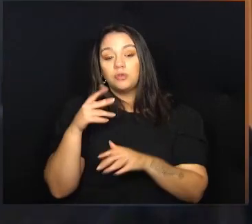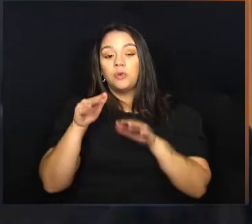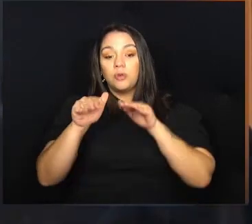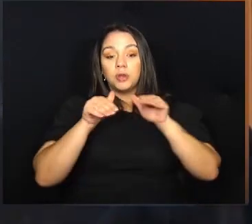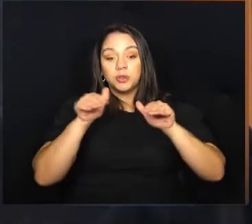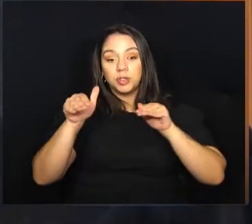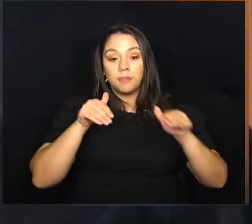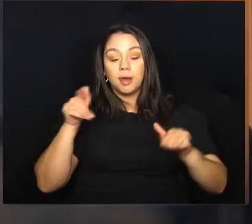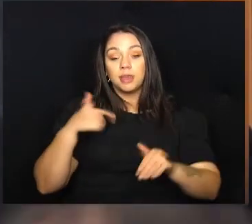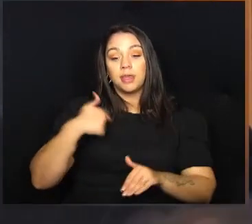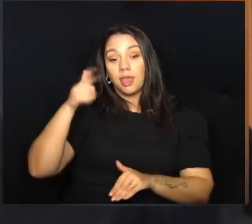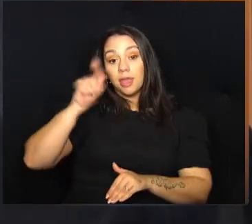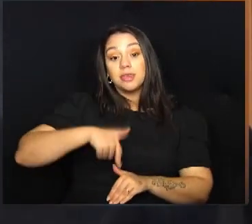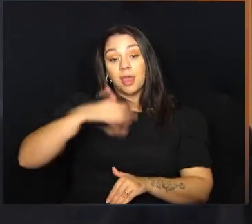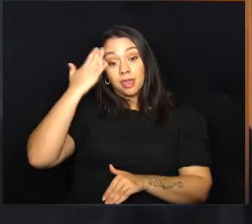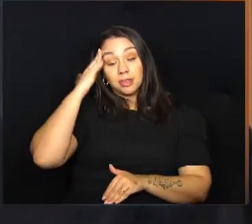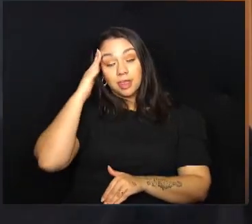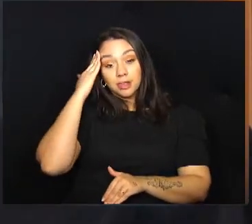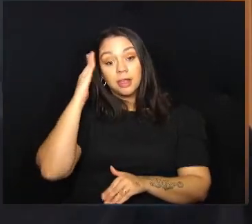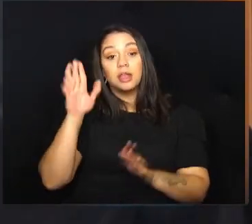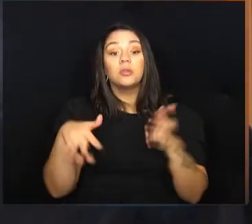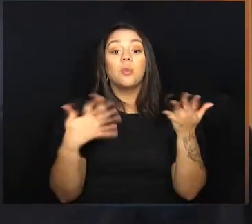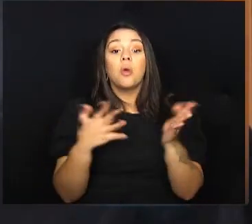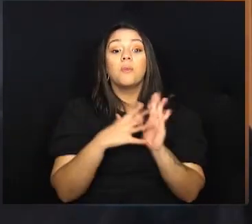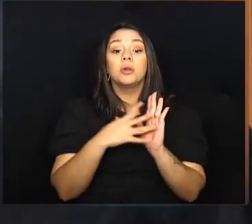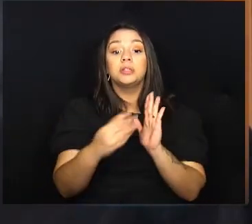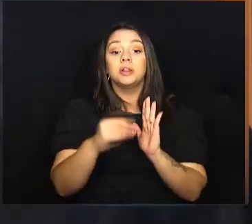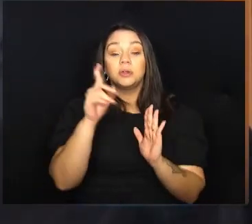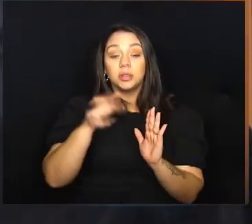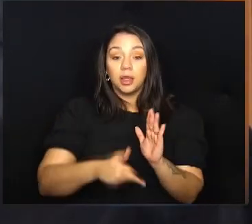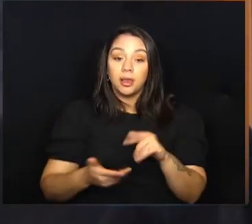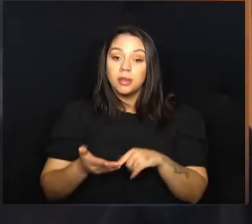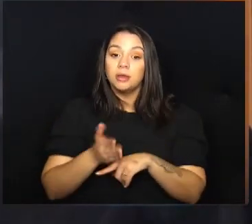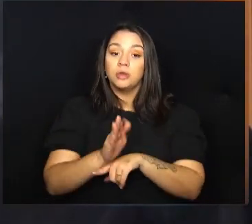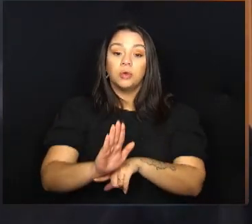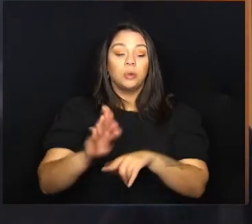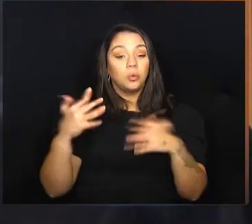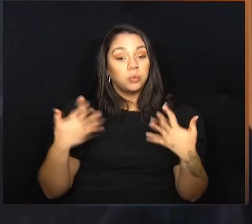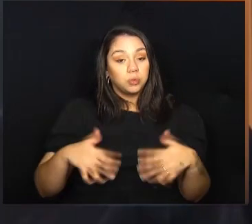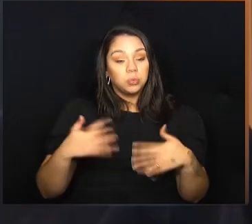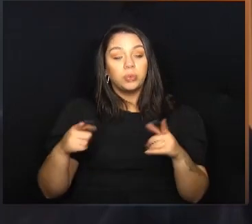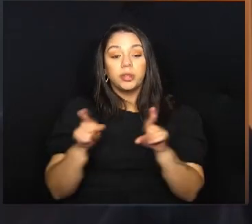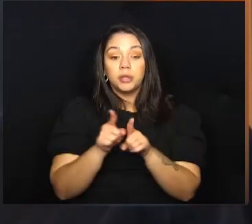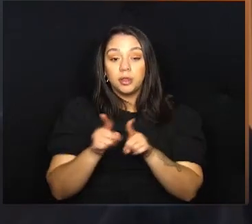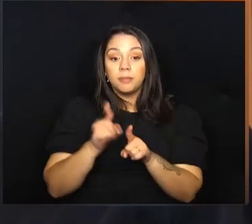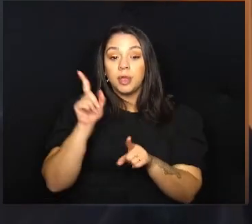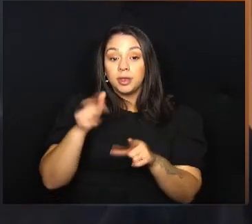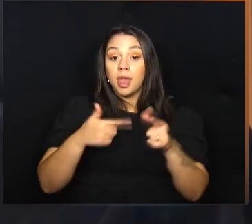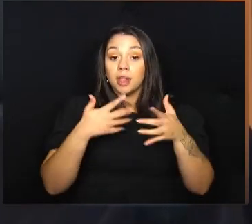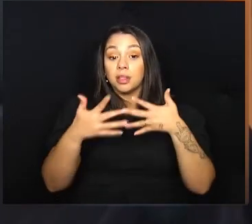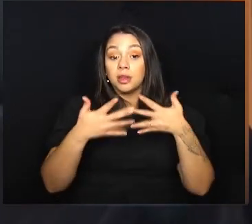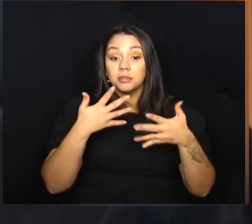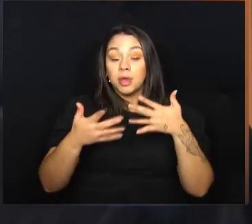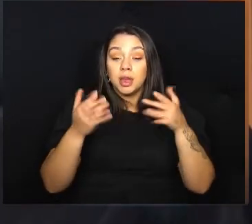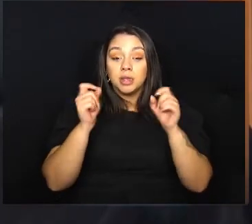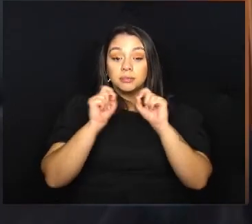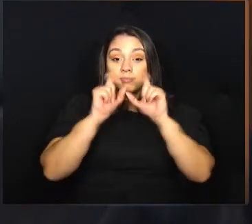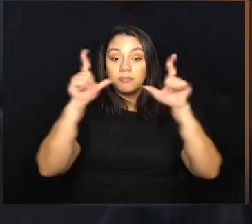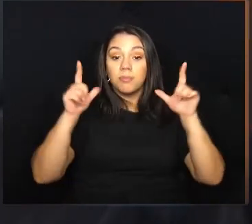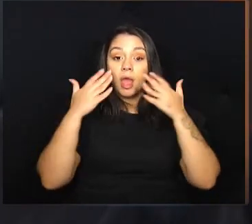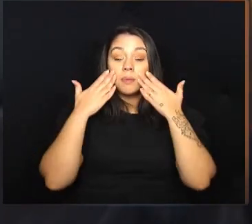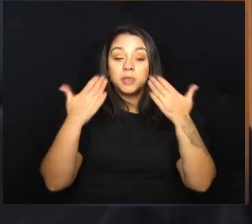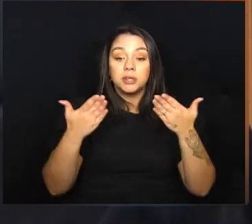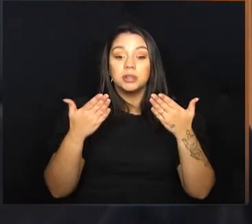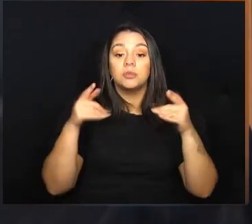estar entendendo esse modelo como uma grande contribuição e uma grande transparência que